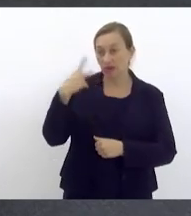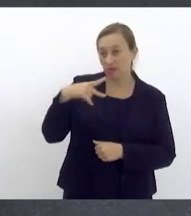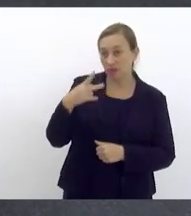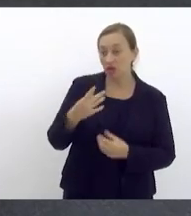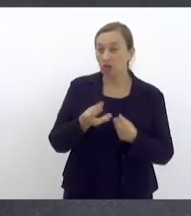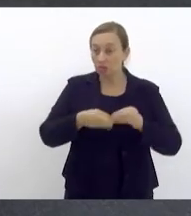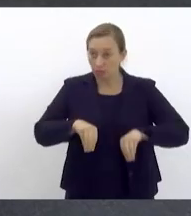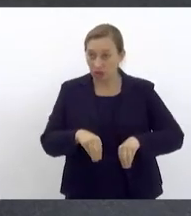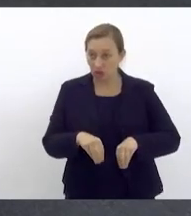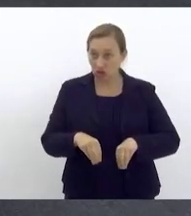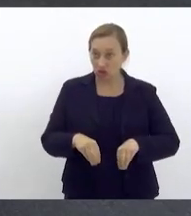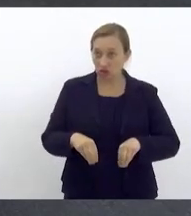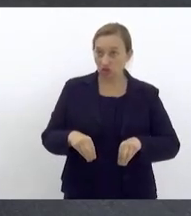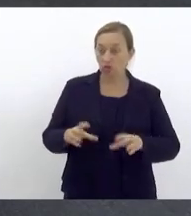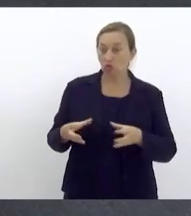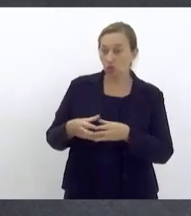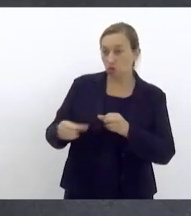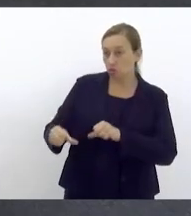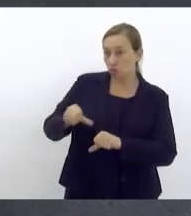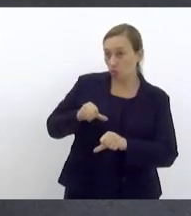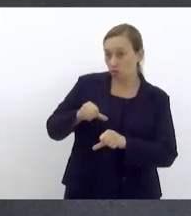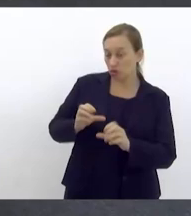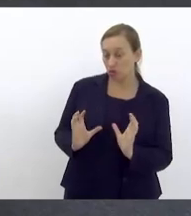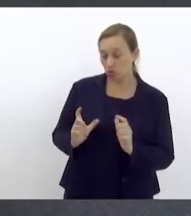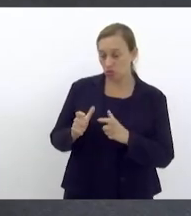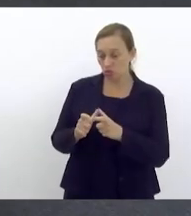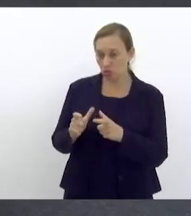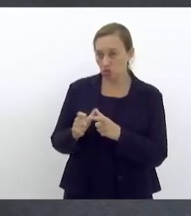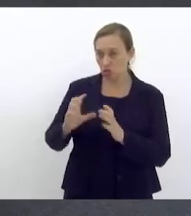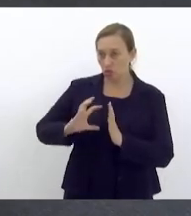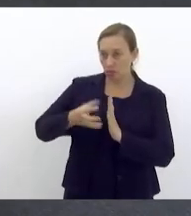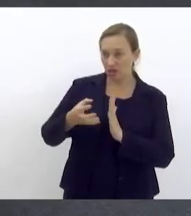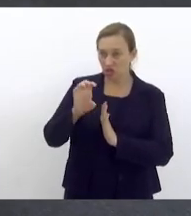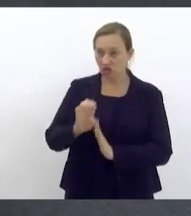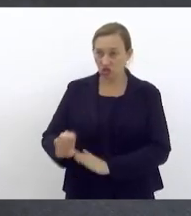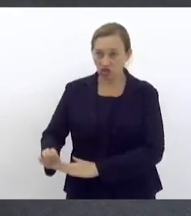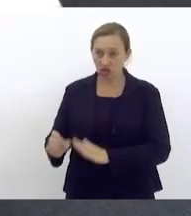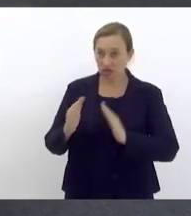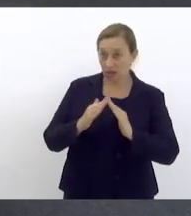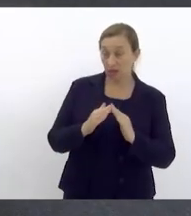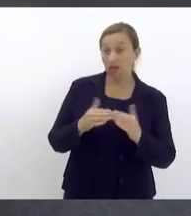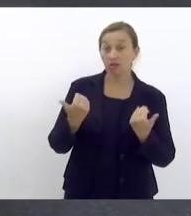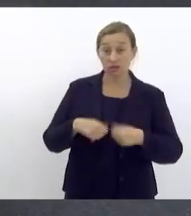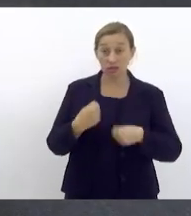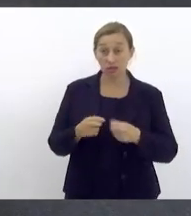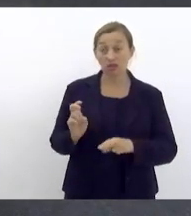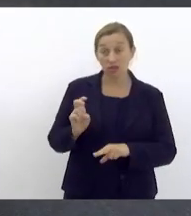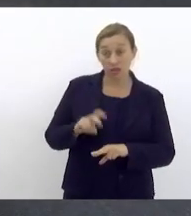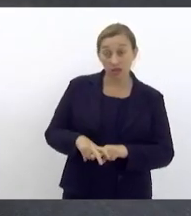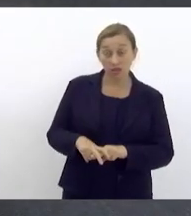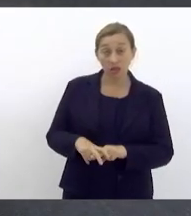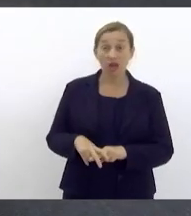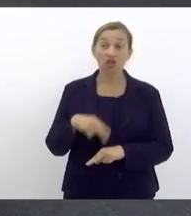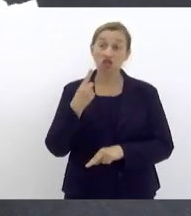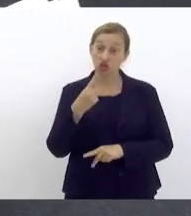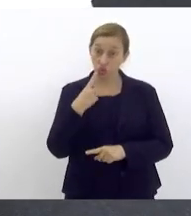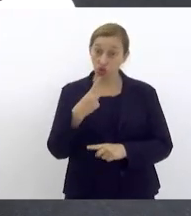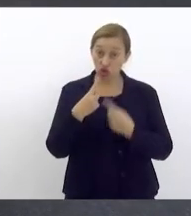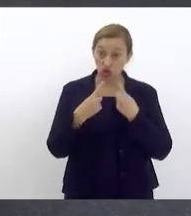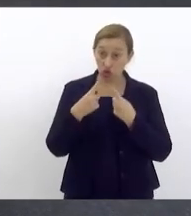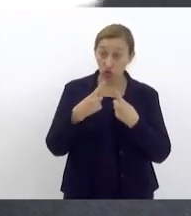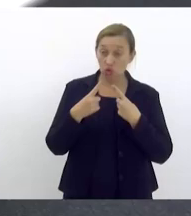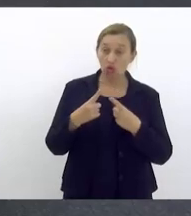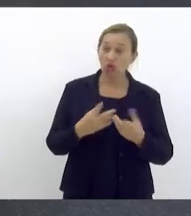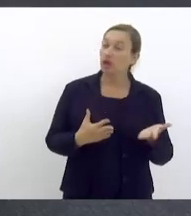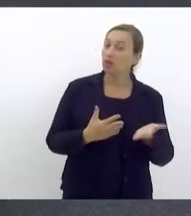principalmente a oposição a minoria hoje partidos de esquerda dessa casa é necessário a gente sentar numa mesa comum e discutir o que que